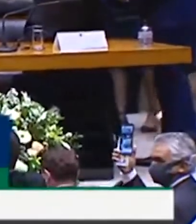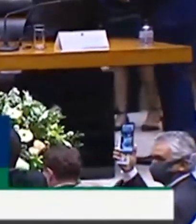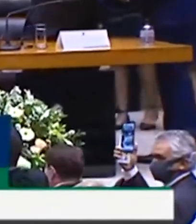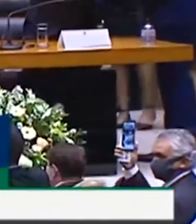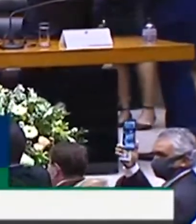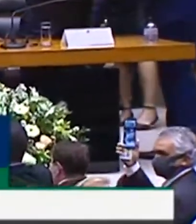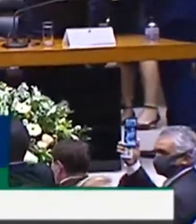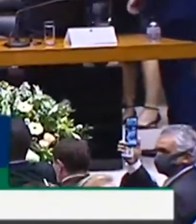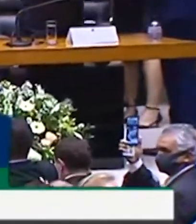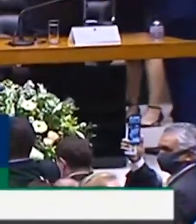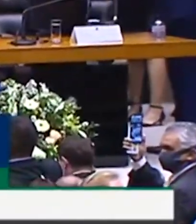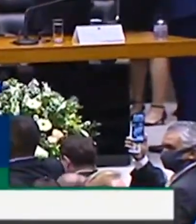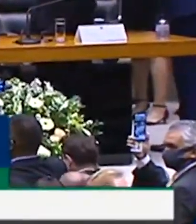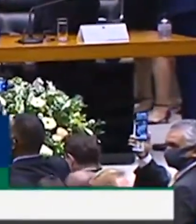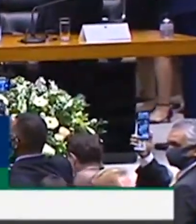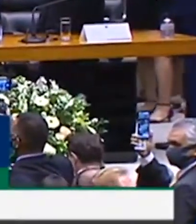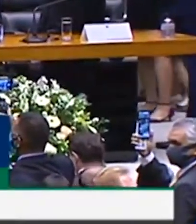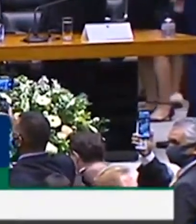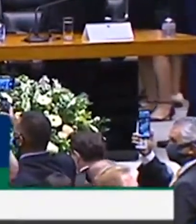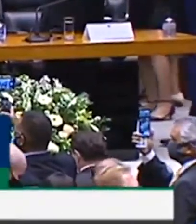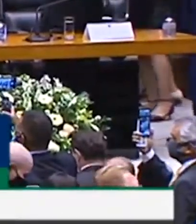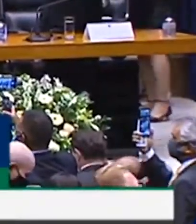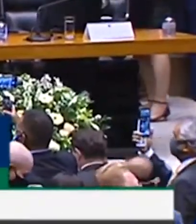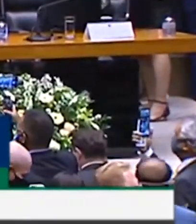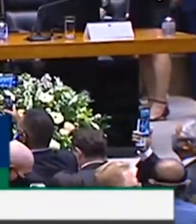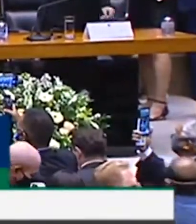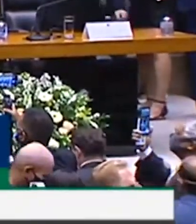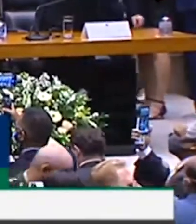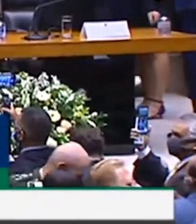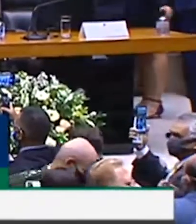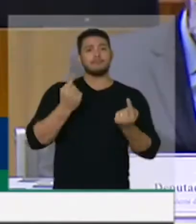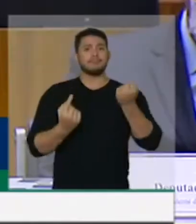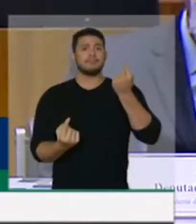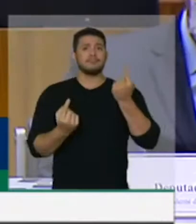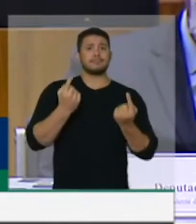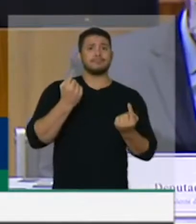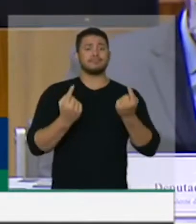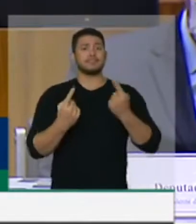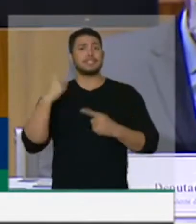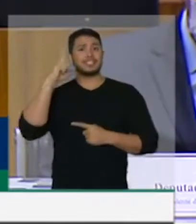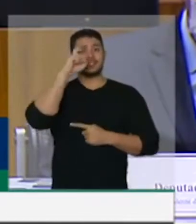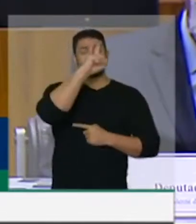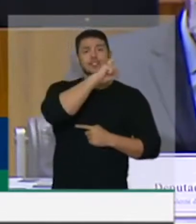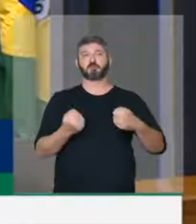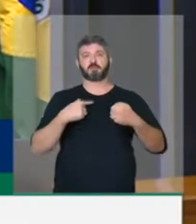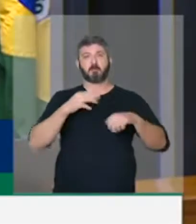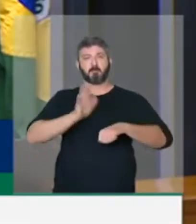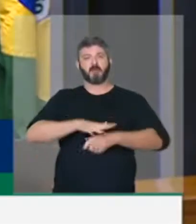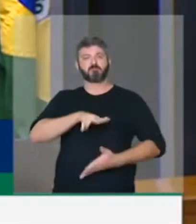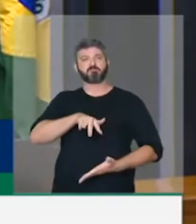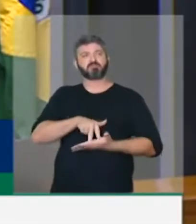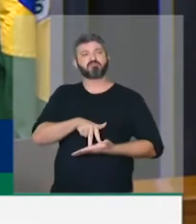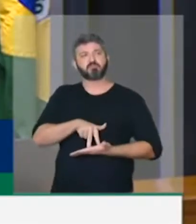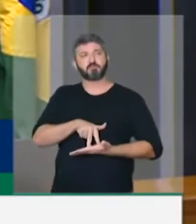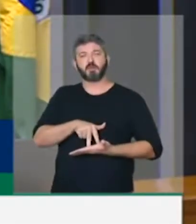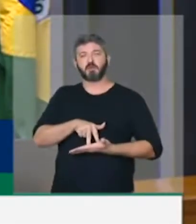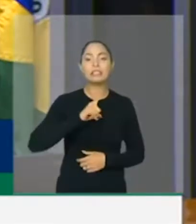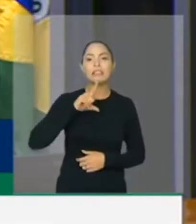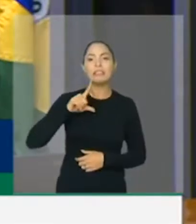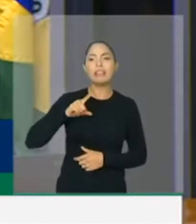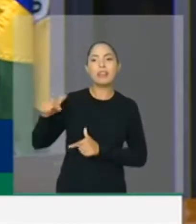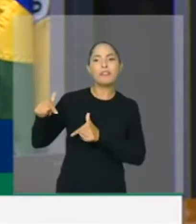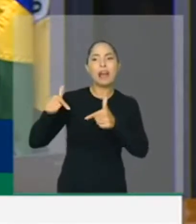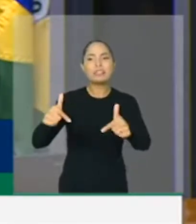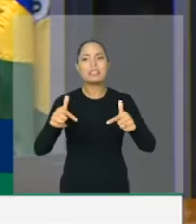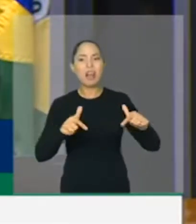da pandemia foram alguns dos temas prioritários citados pelos novos presidentes do Senado, Rodrigo Pacheco, e da Câmara, Arthur Lira,